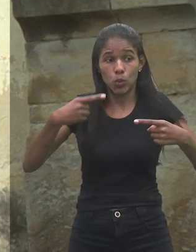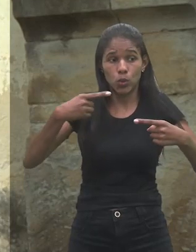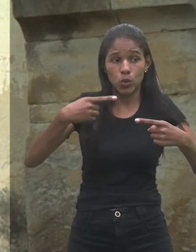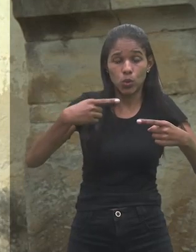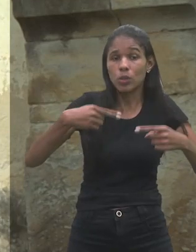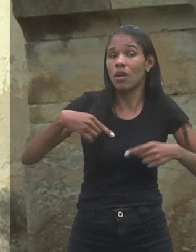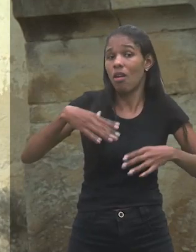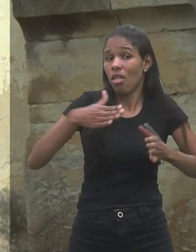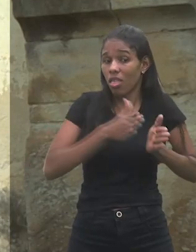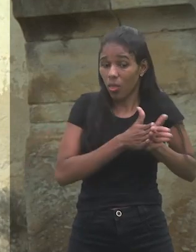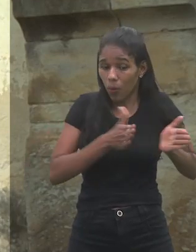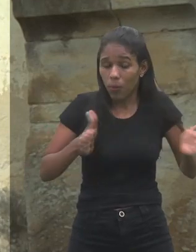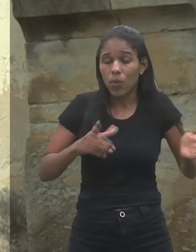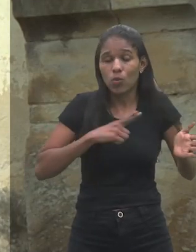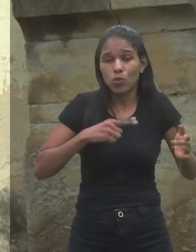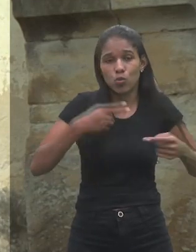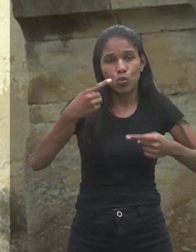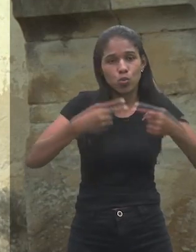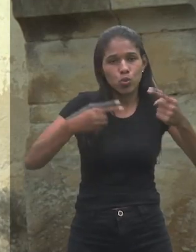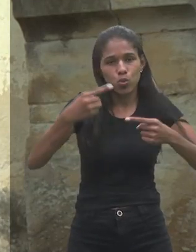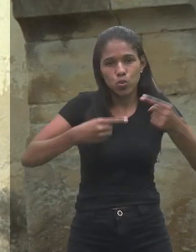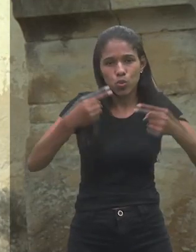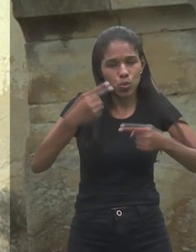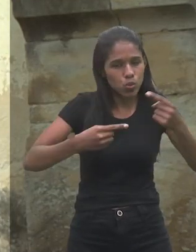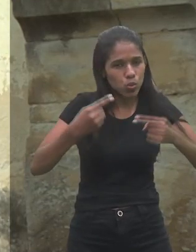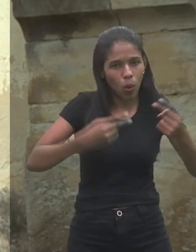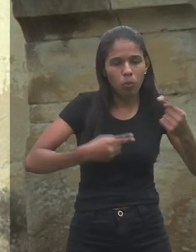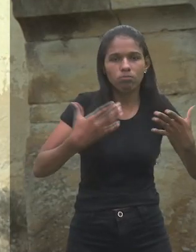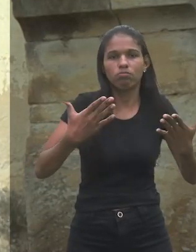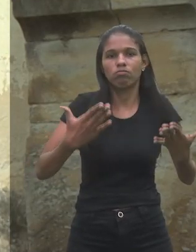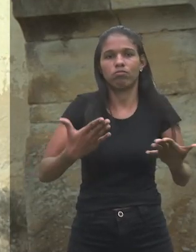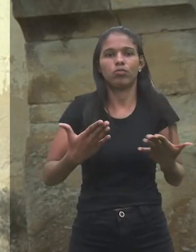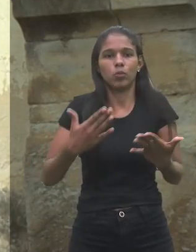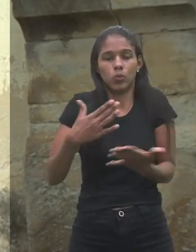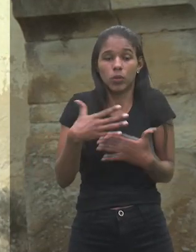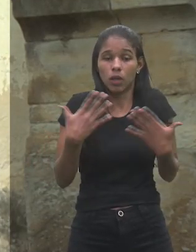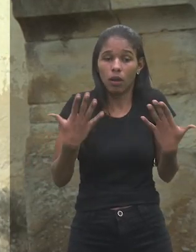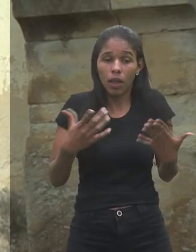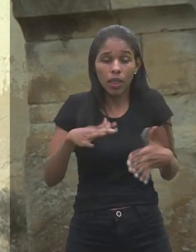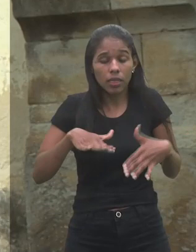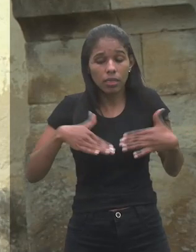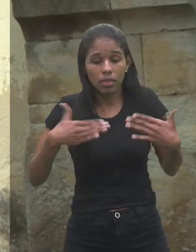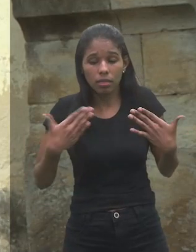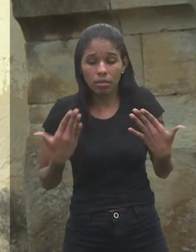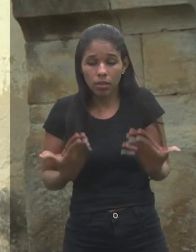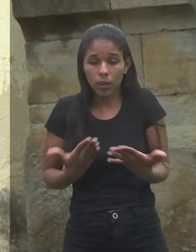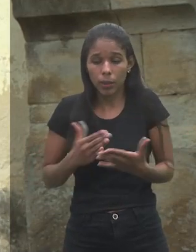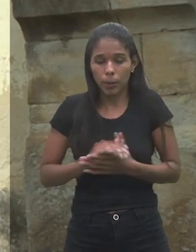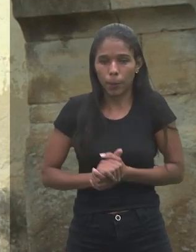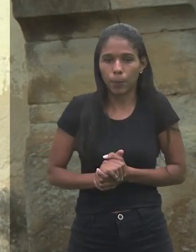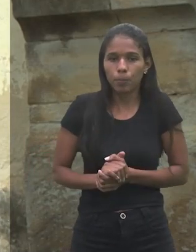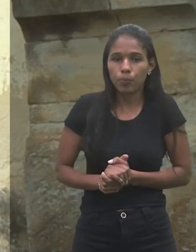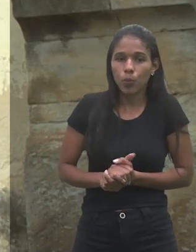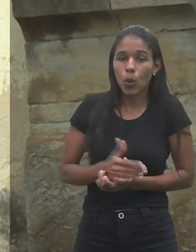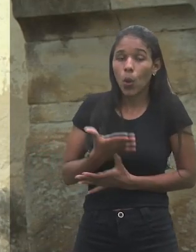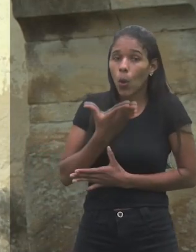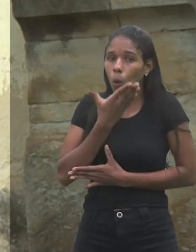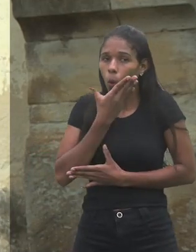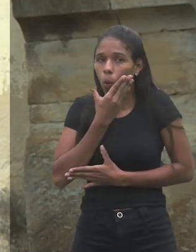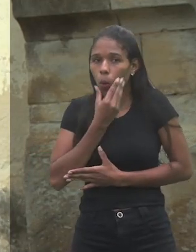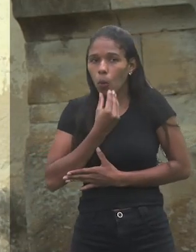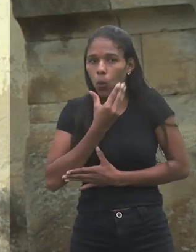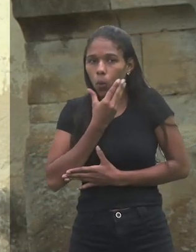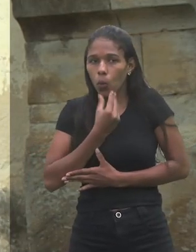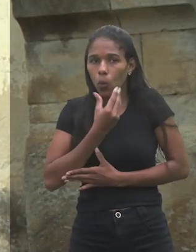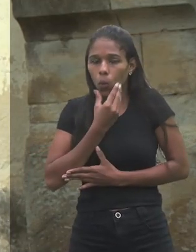XVIII, era a Irmandade Nossa Senhora da Conceição. Aí o pai, Manuel Francisco Lisboa, procura a Irmandade, agora ele estava construindo a